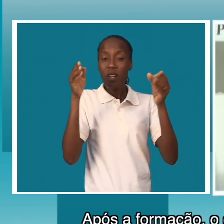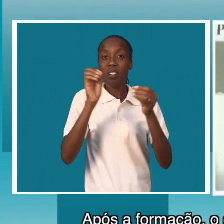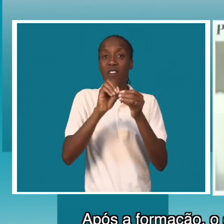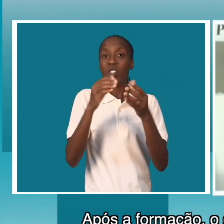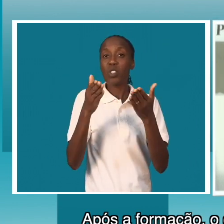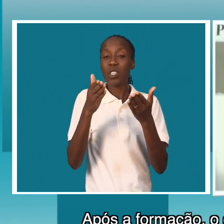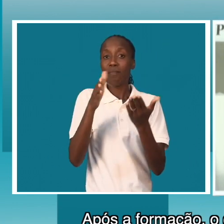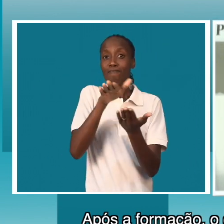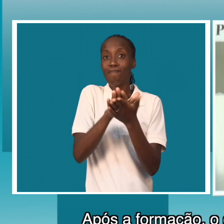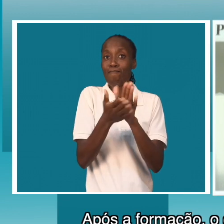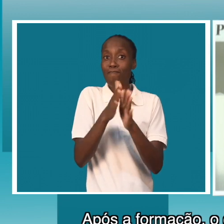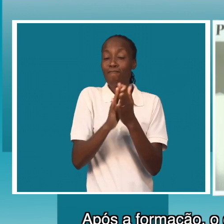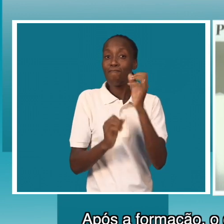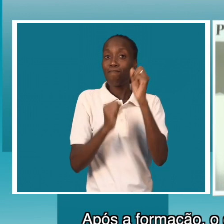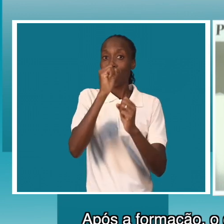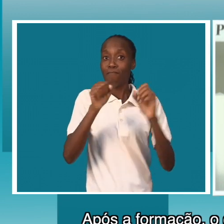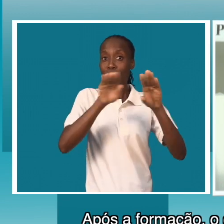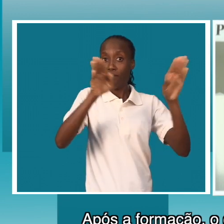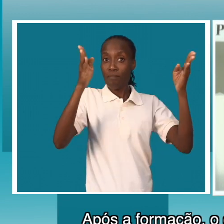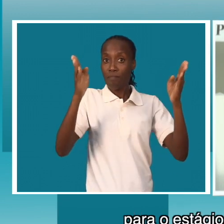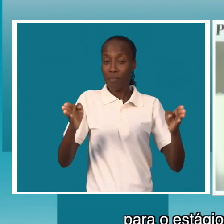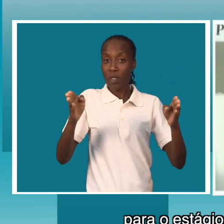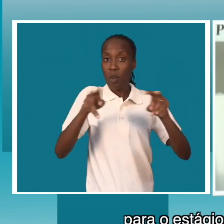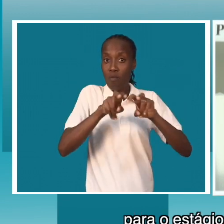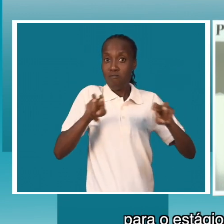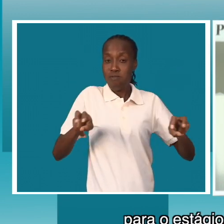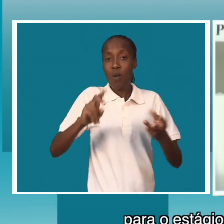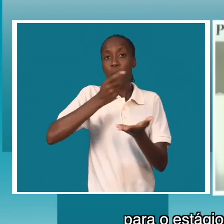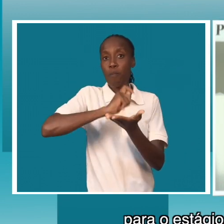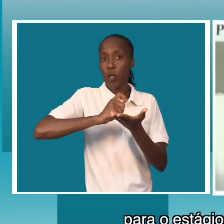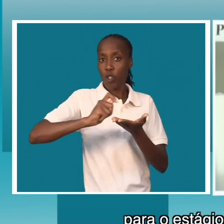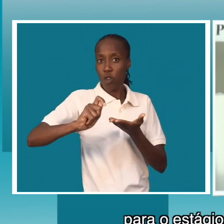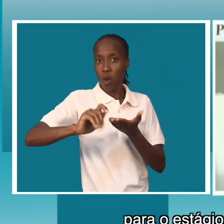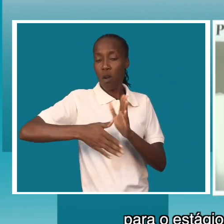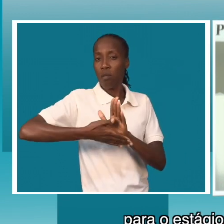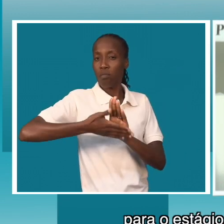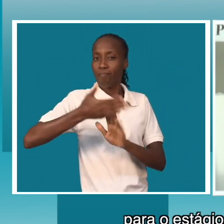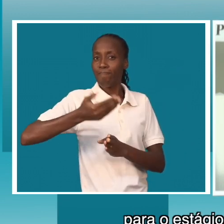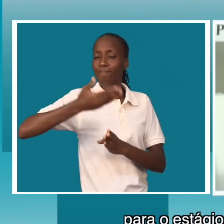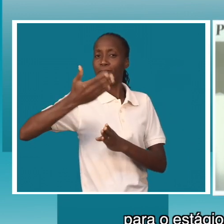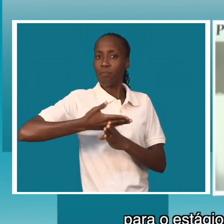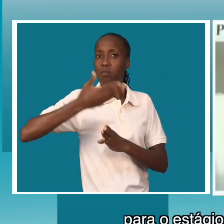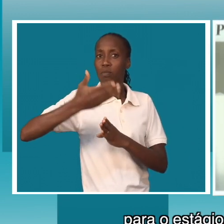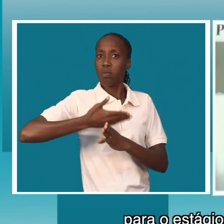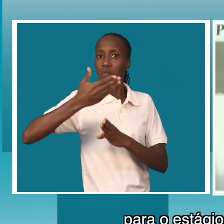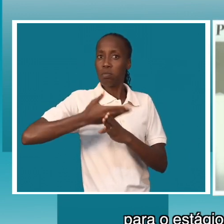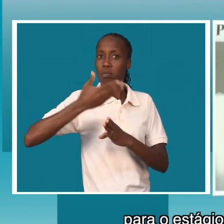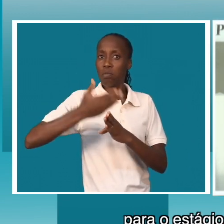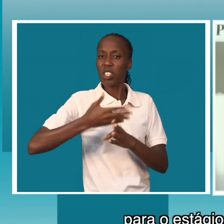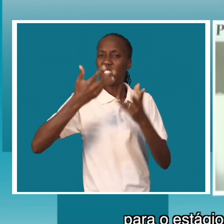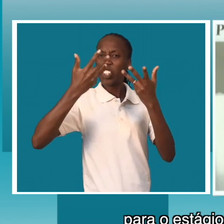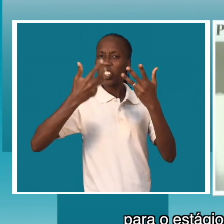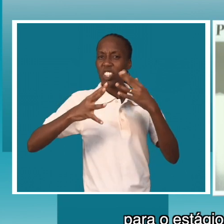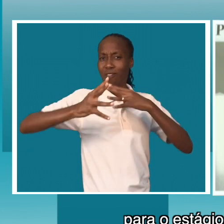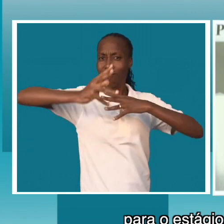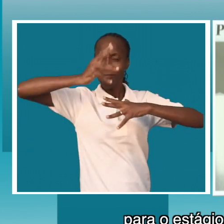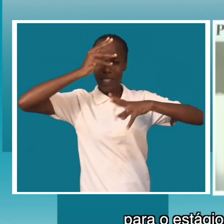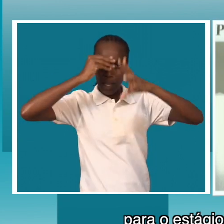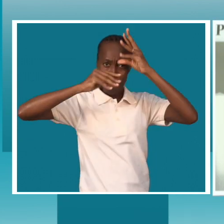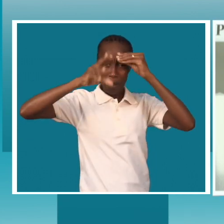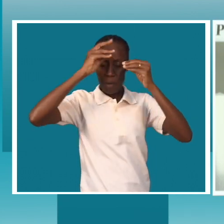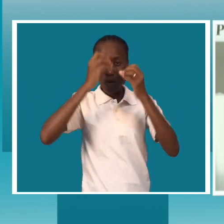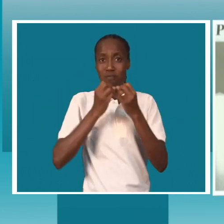onde se produzem carteiras escolares. Para o estágio onde pude aprender muito,